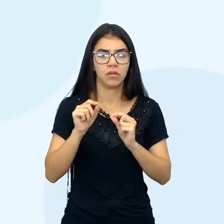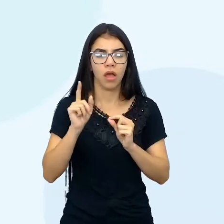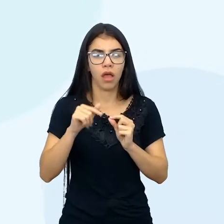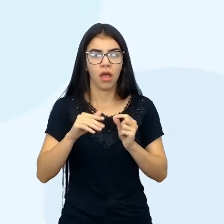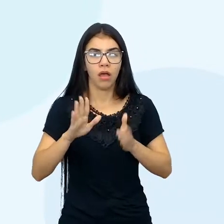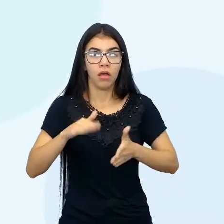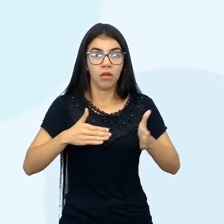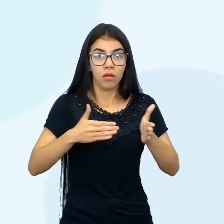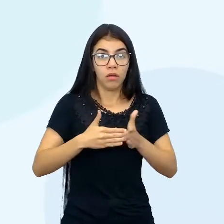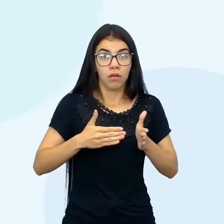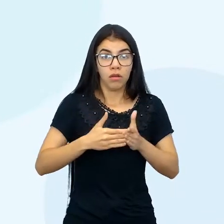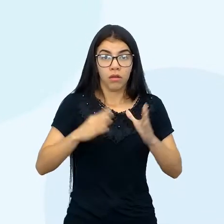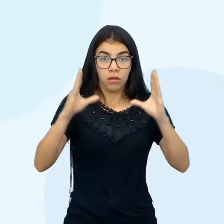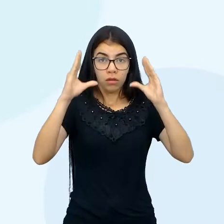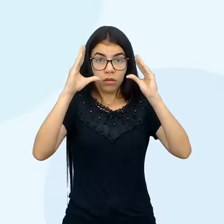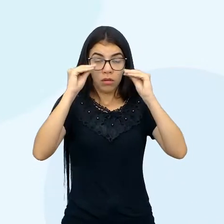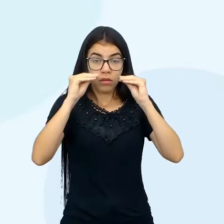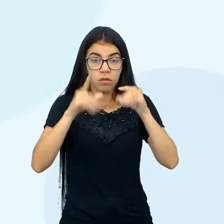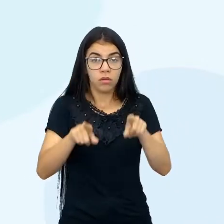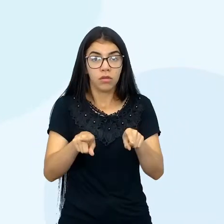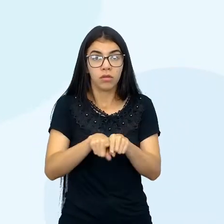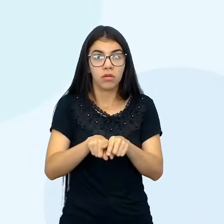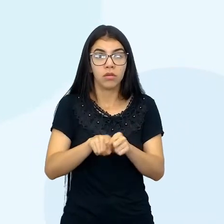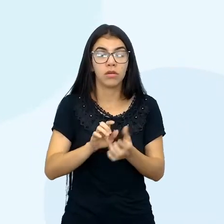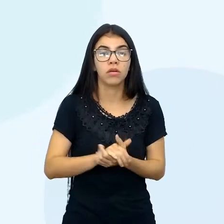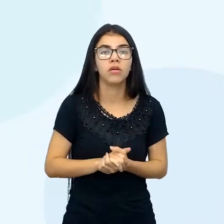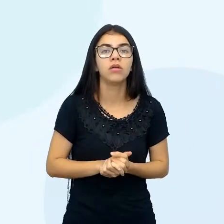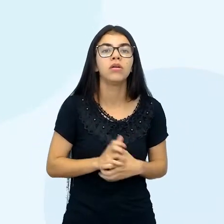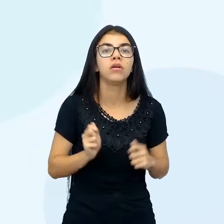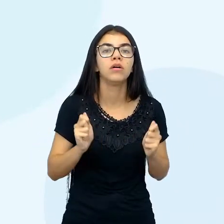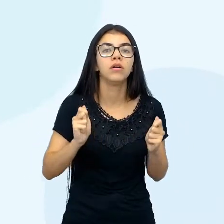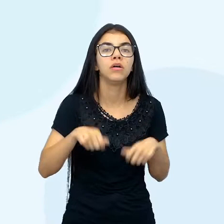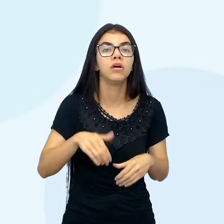interrompidas à noite. A pequenada cá fora traquinava